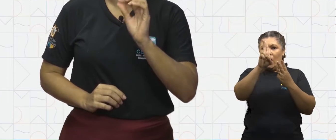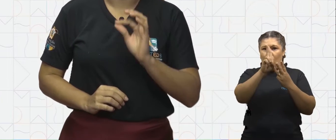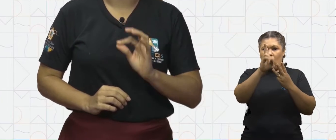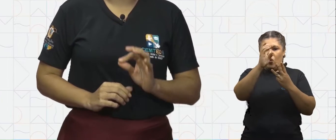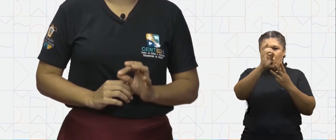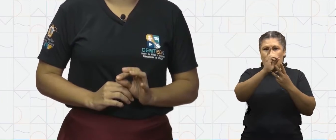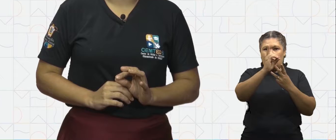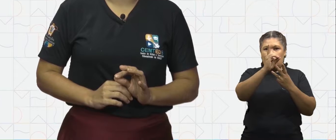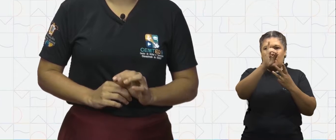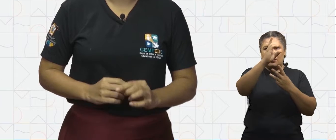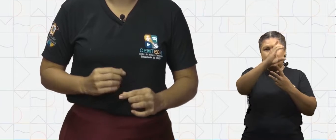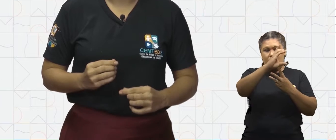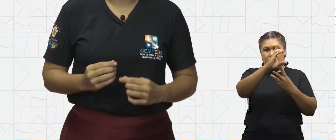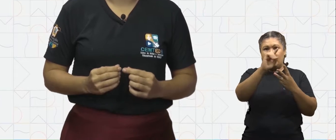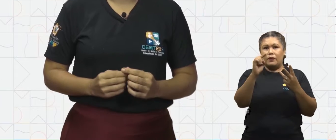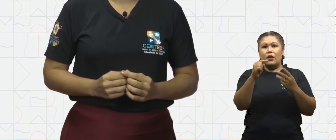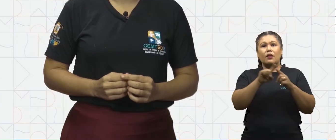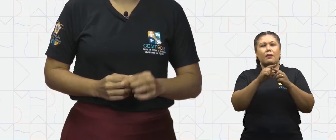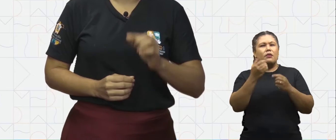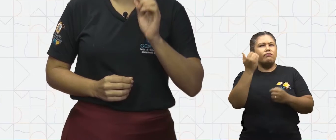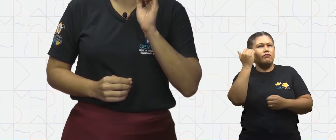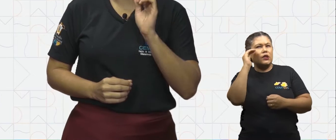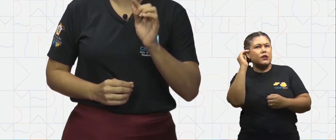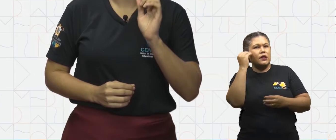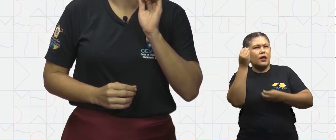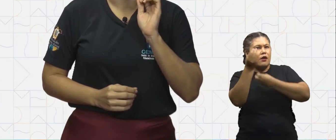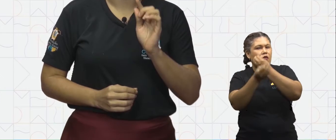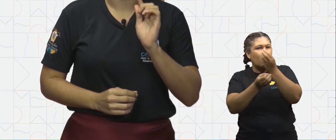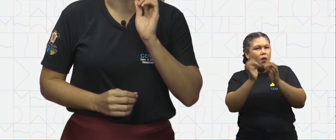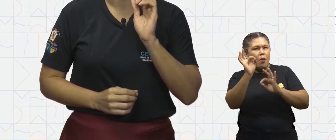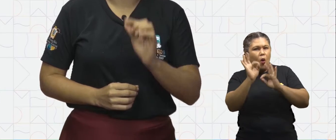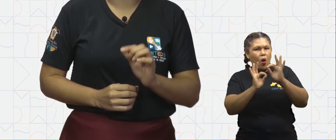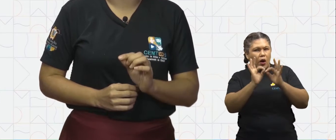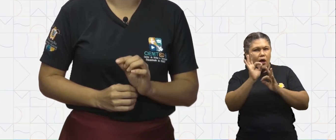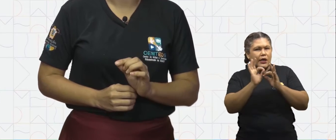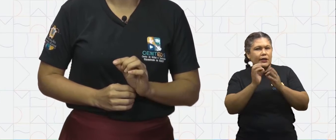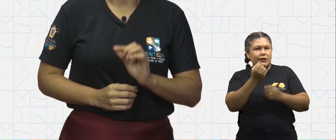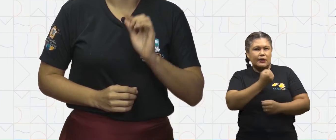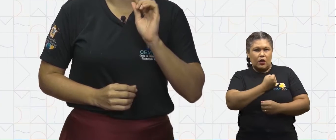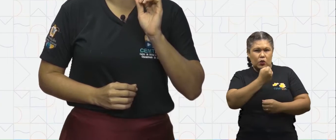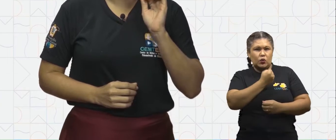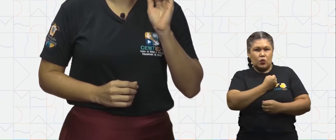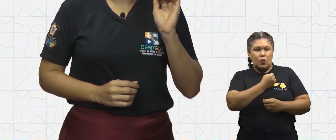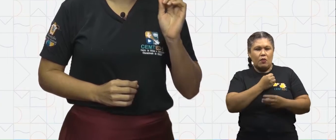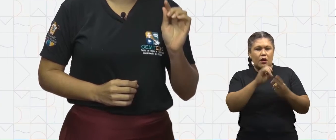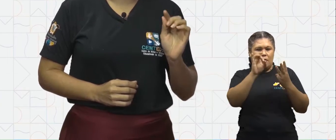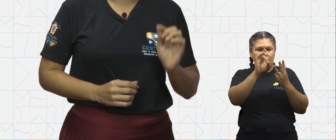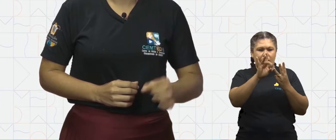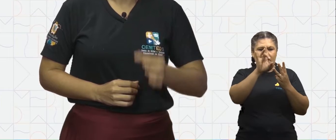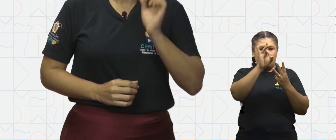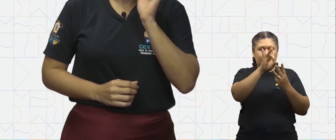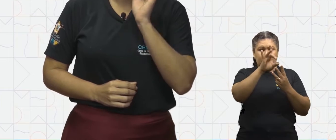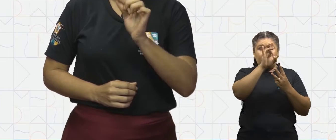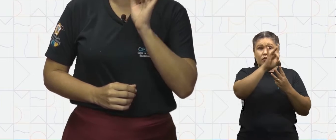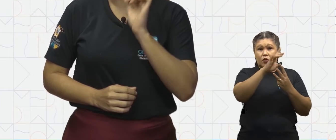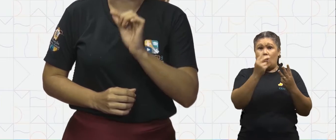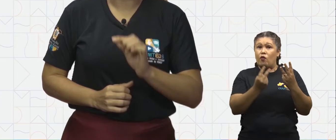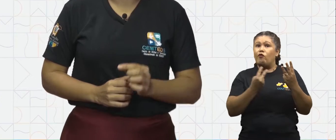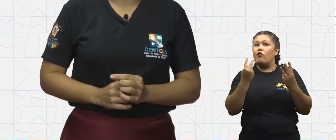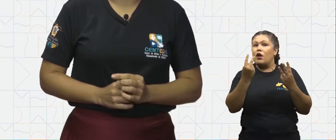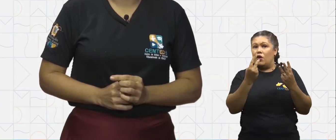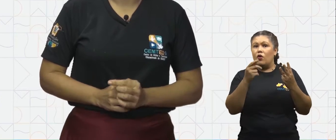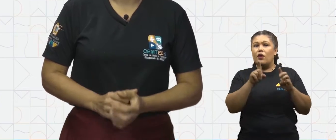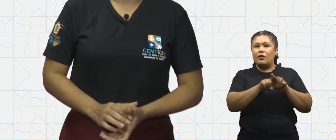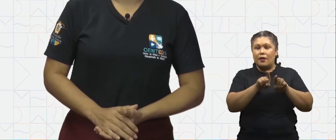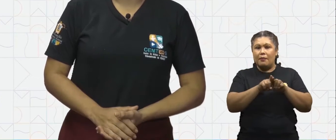pela compreensão de características do sistema de numeração decimal, valor posicional e do papel